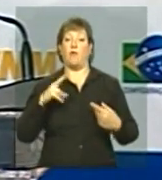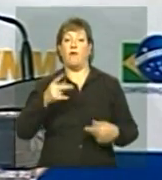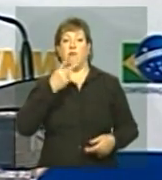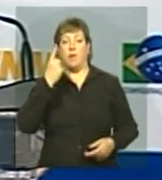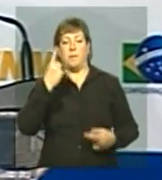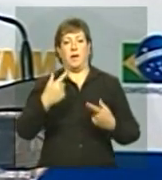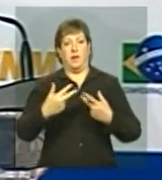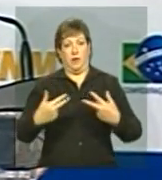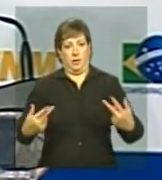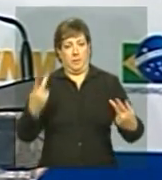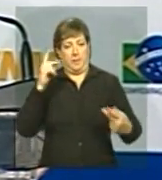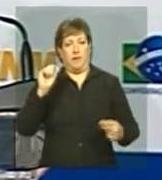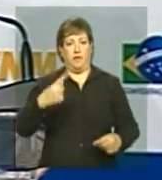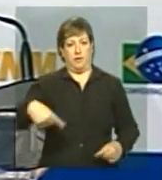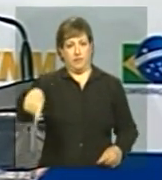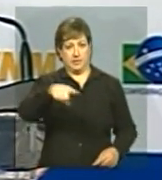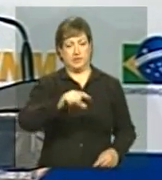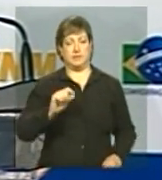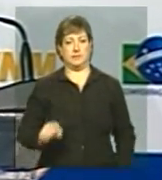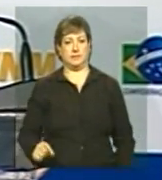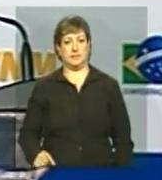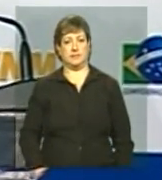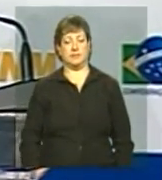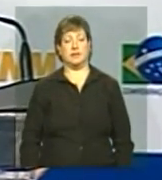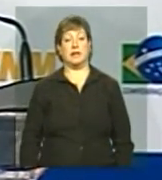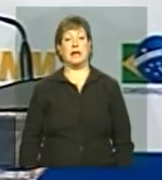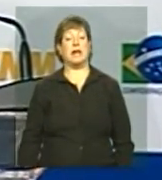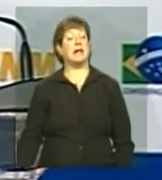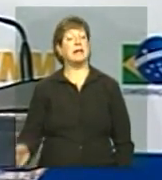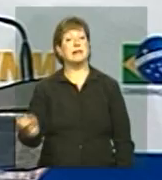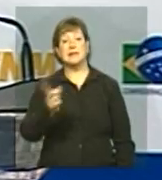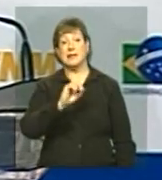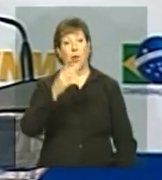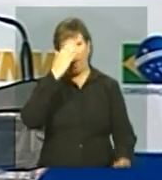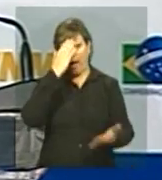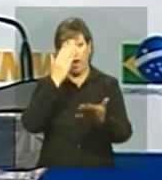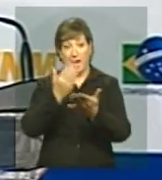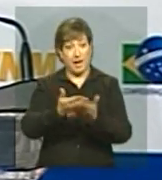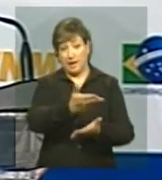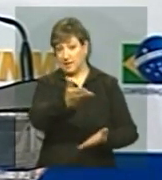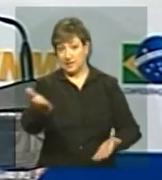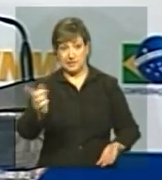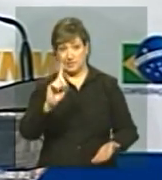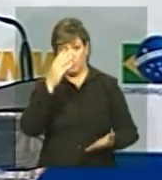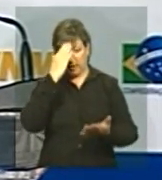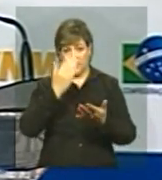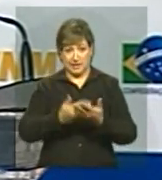coisa para vocês. Não acreditem que vocês conseguirão